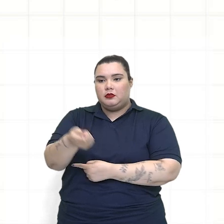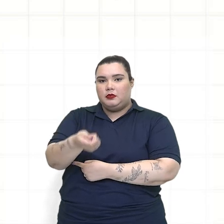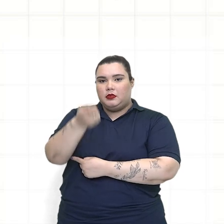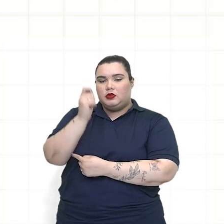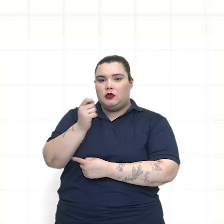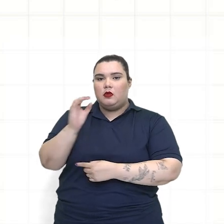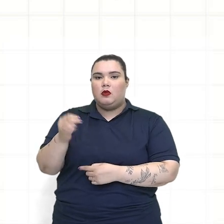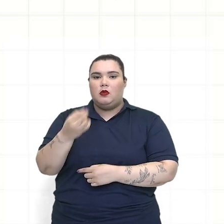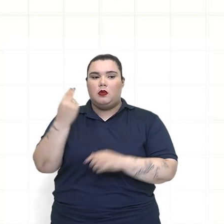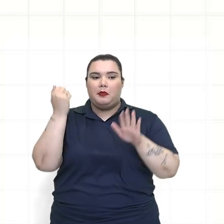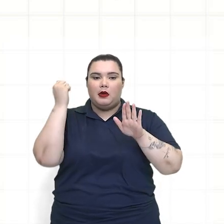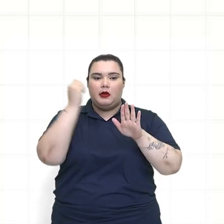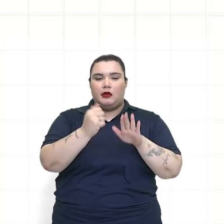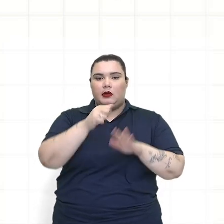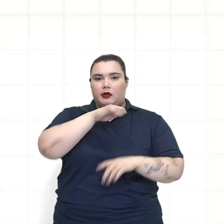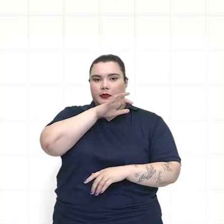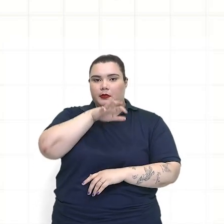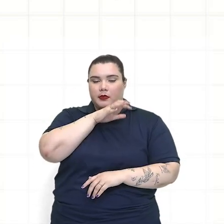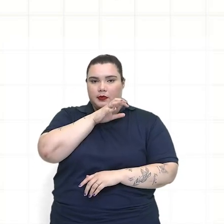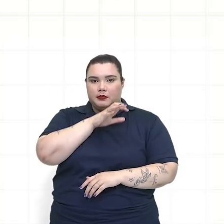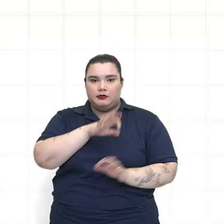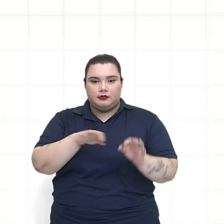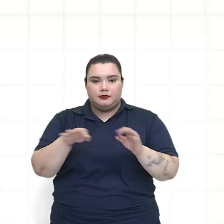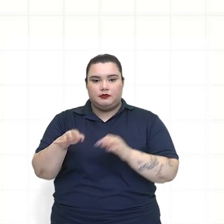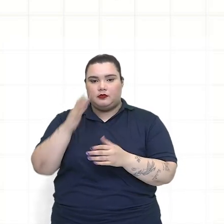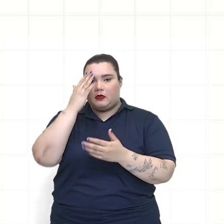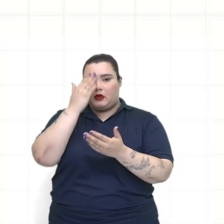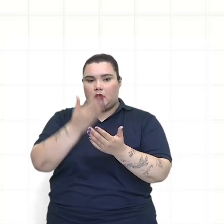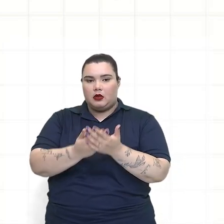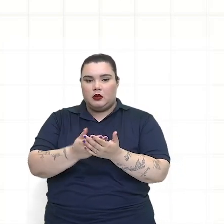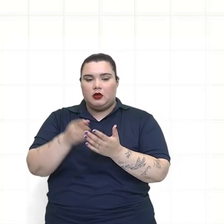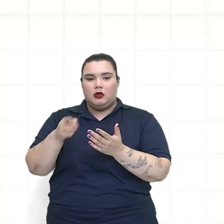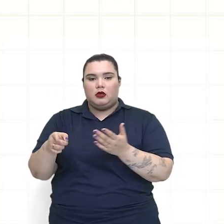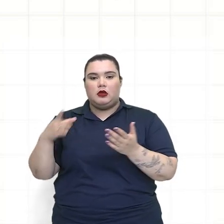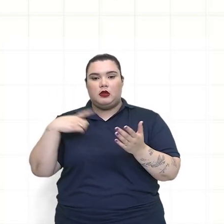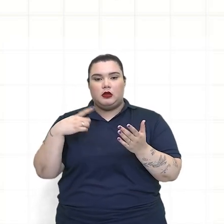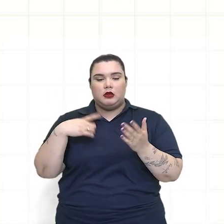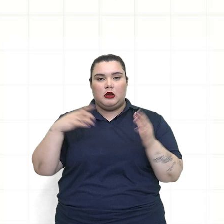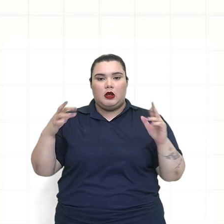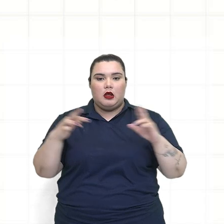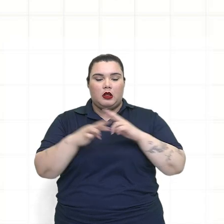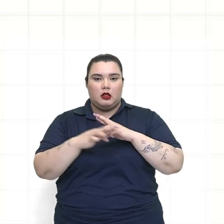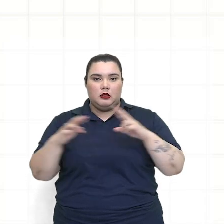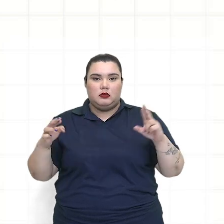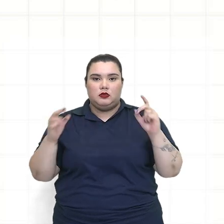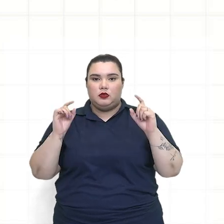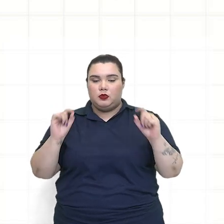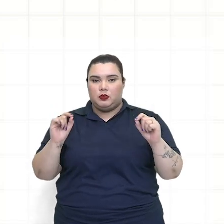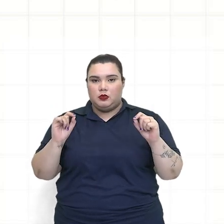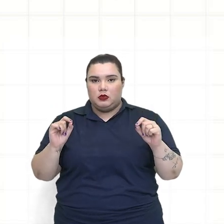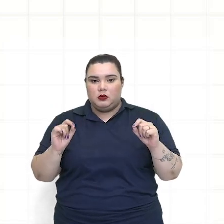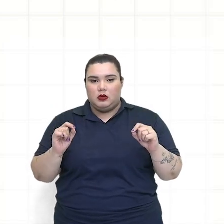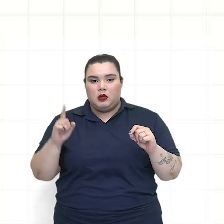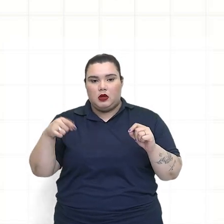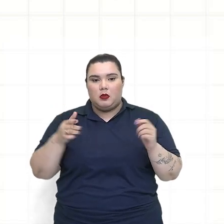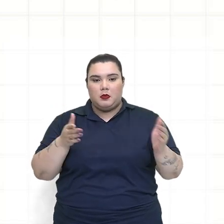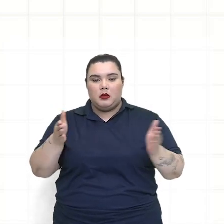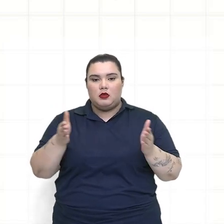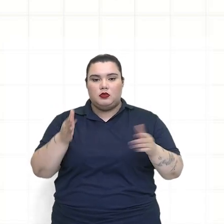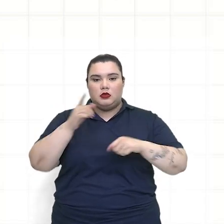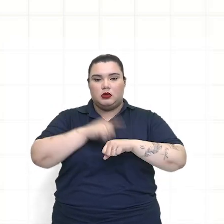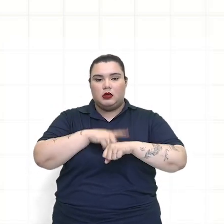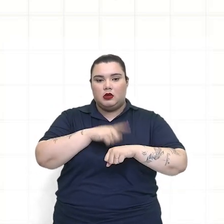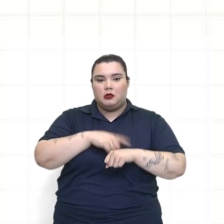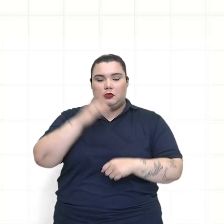para caçar. Acredita-se que esses entalhos estejam associados, né, à questão do tempo,